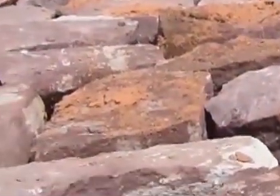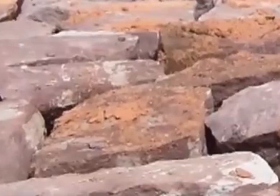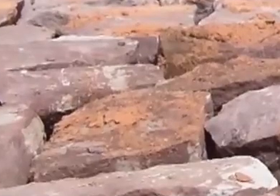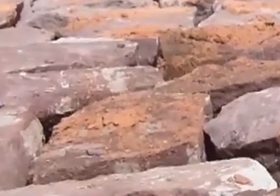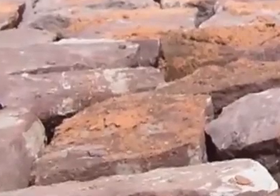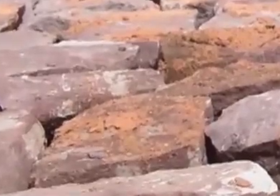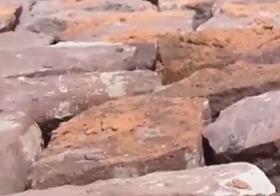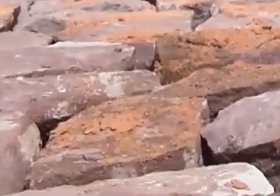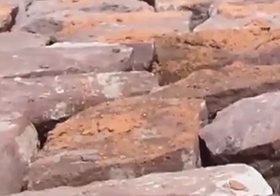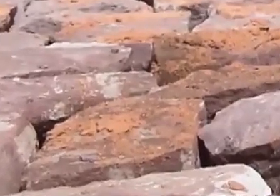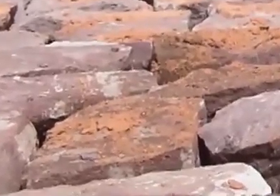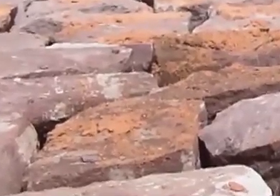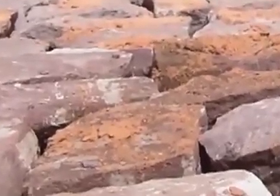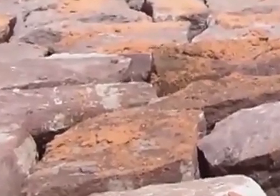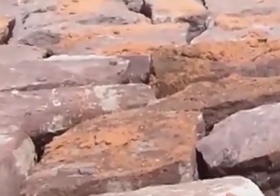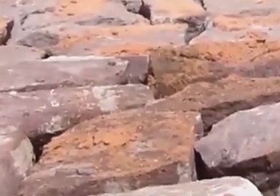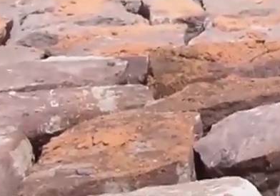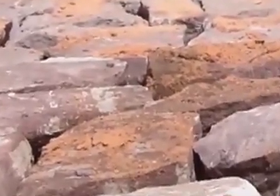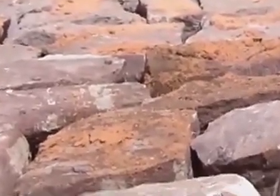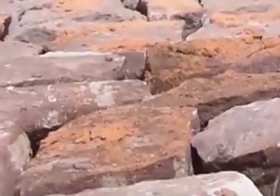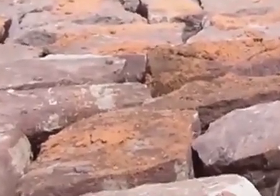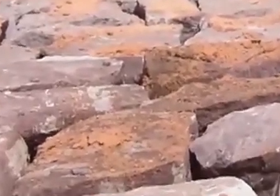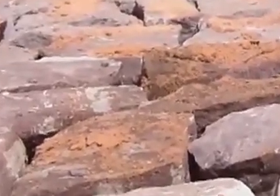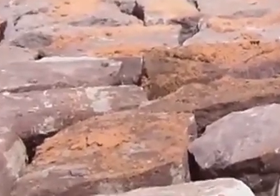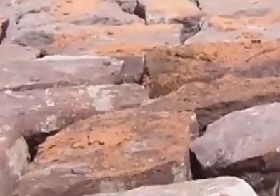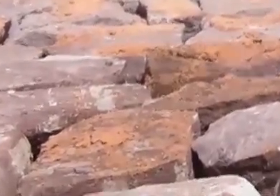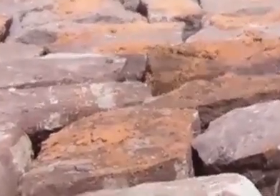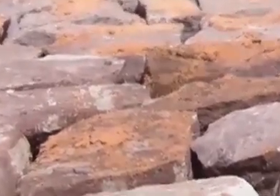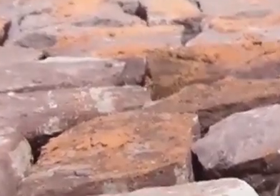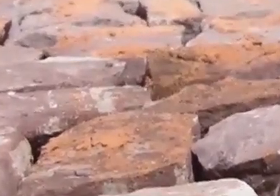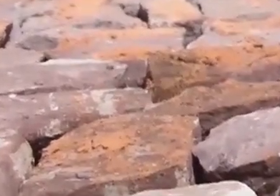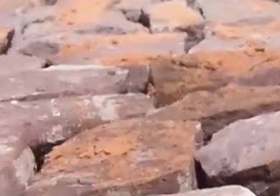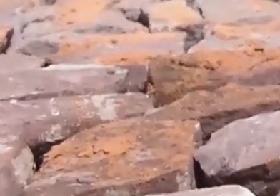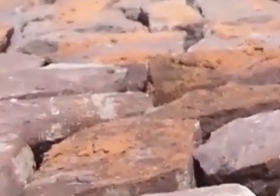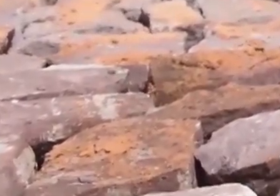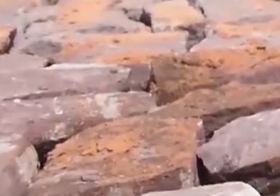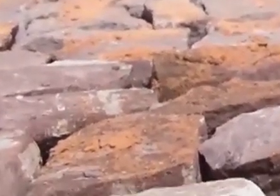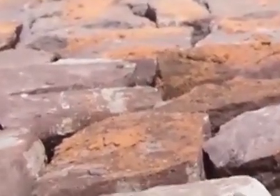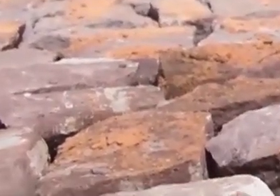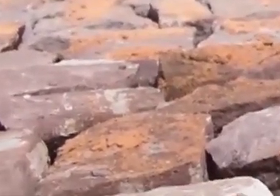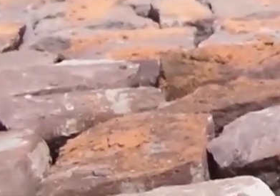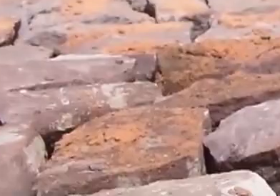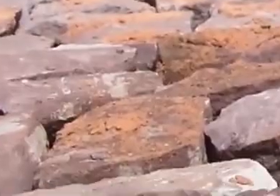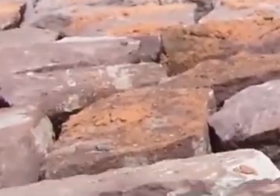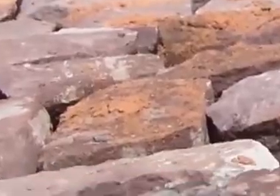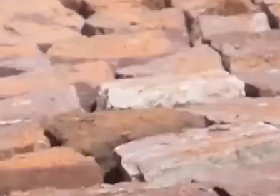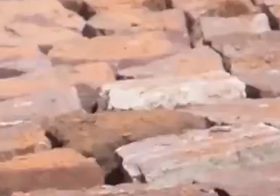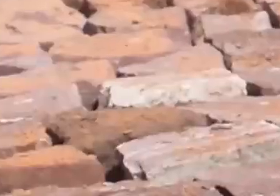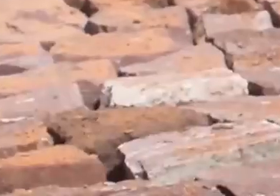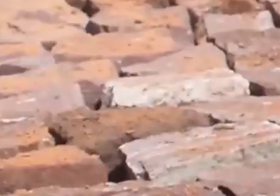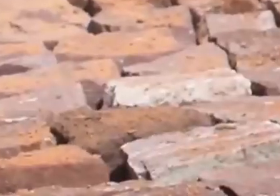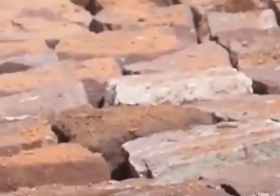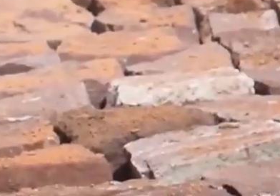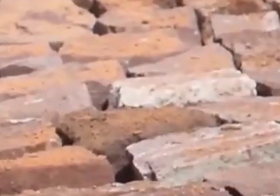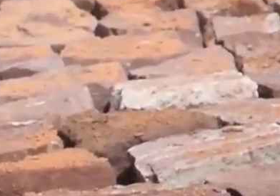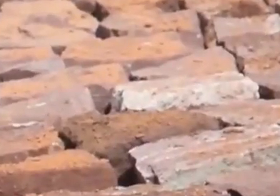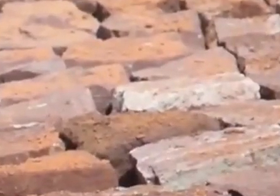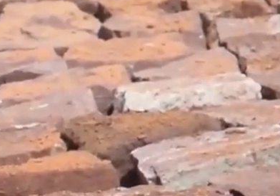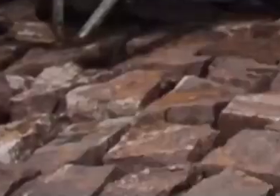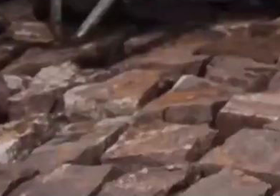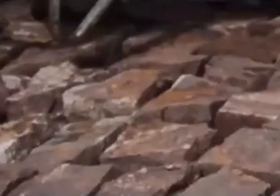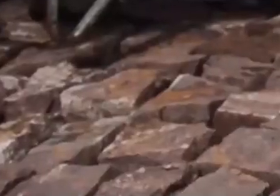estão 17 cadastrados, todos terão... Ali da beira do rio, né? Da beira do rio, né? Todos terão também como permissionário